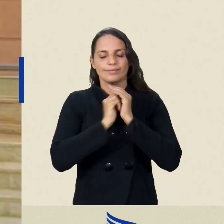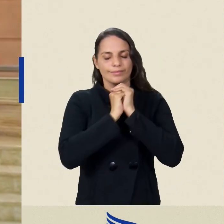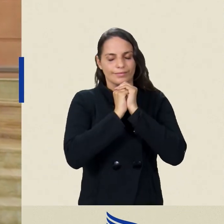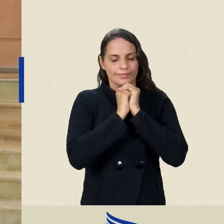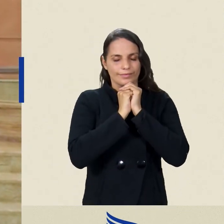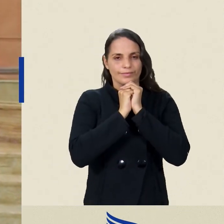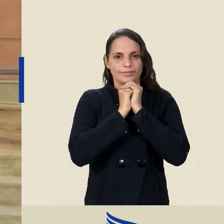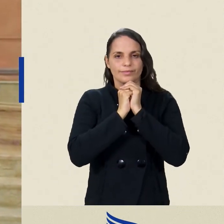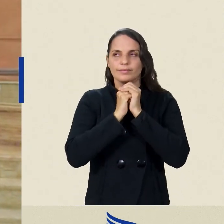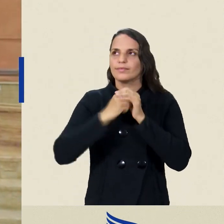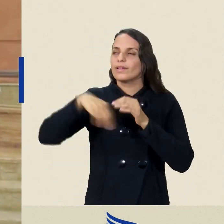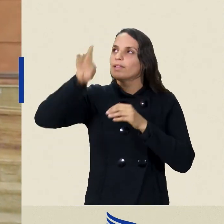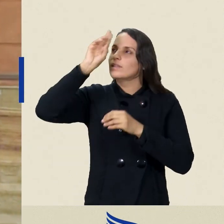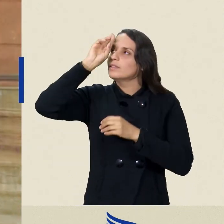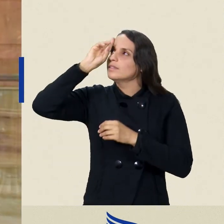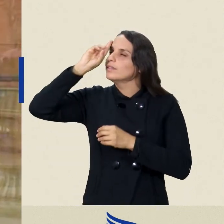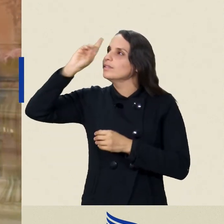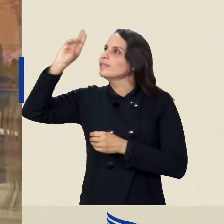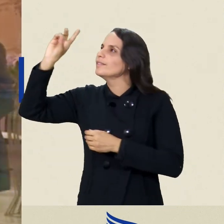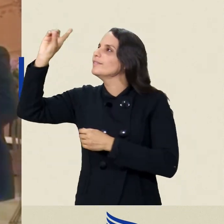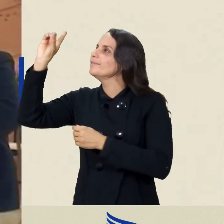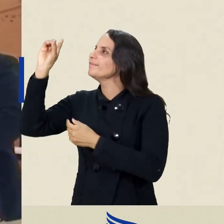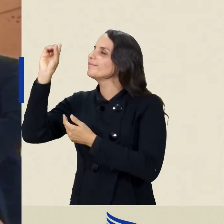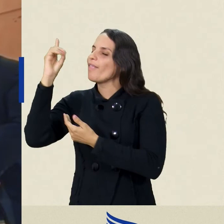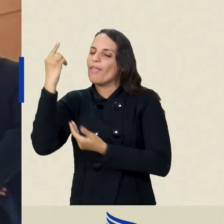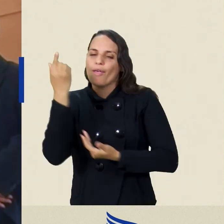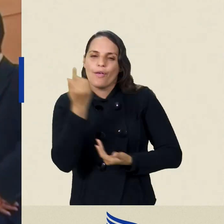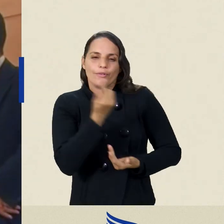Ó Senhor, nos